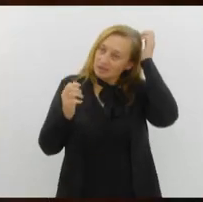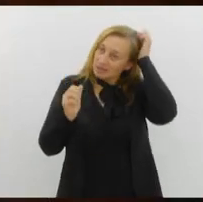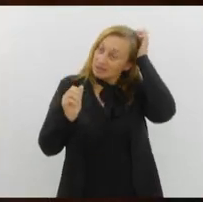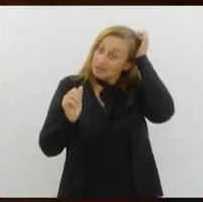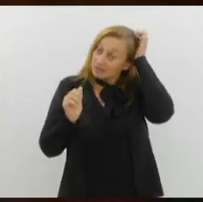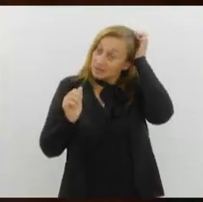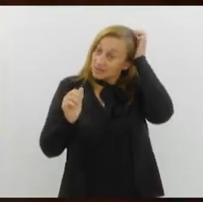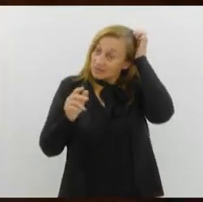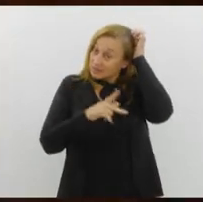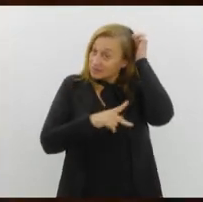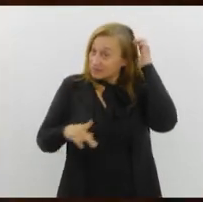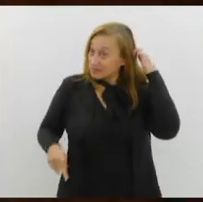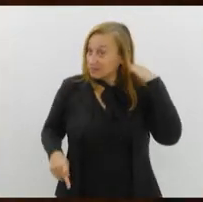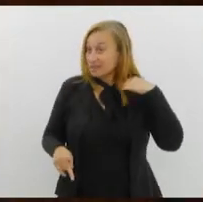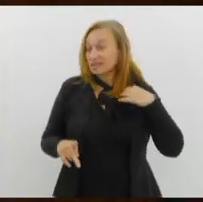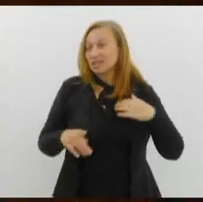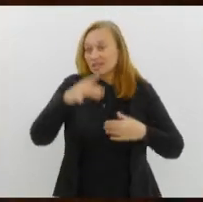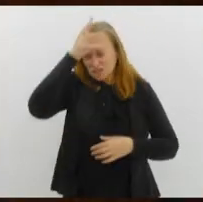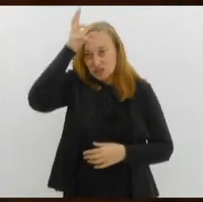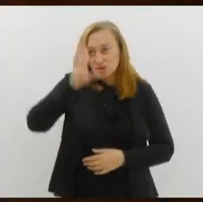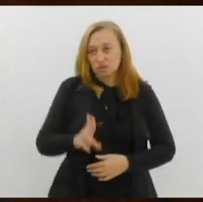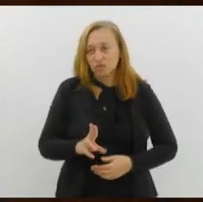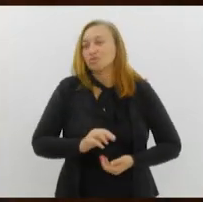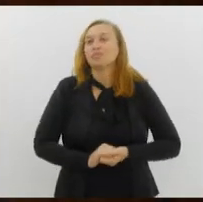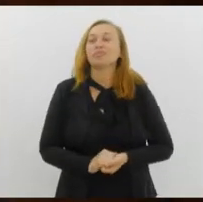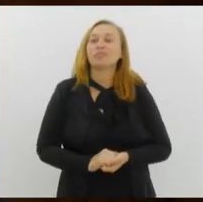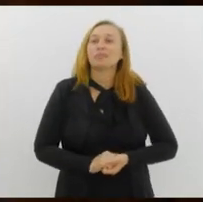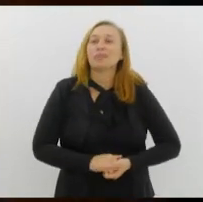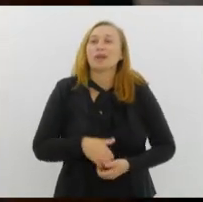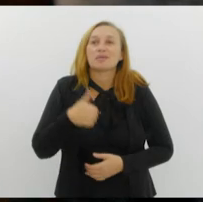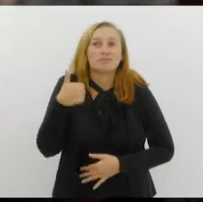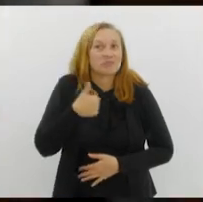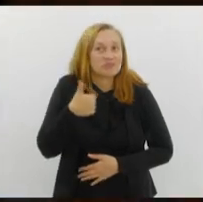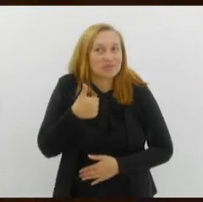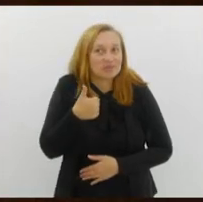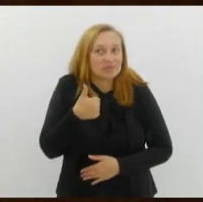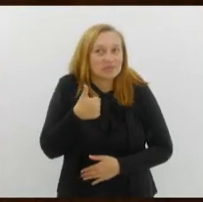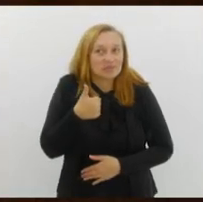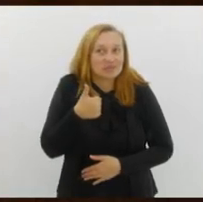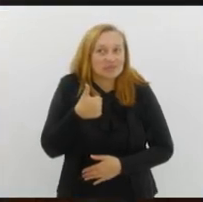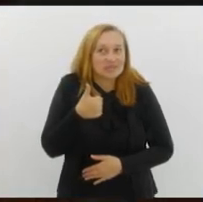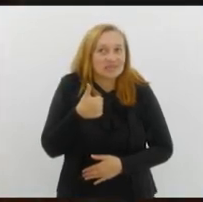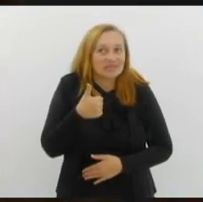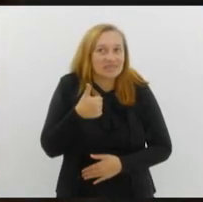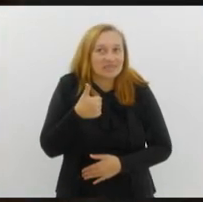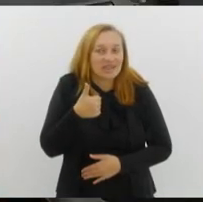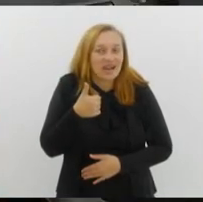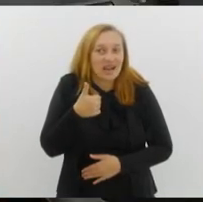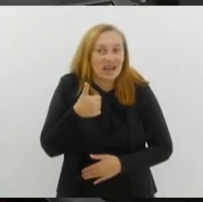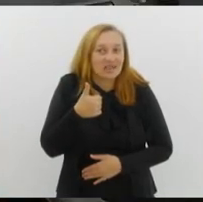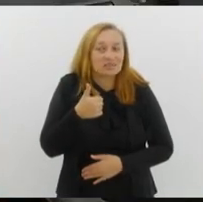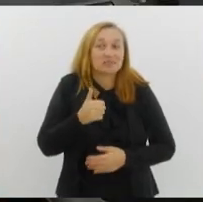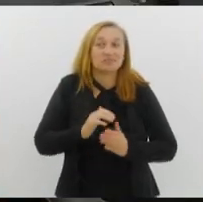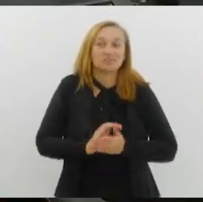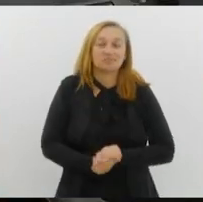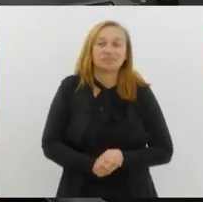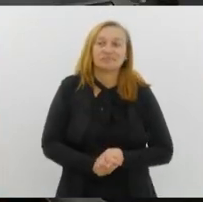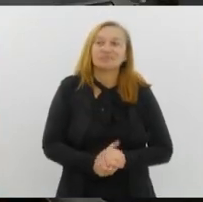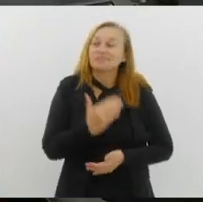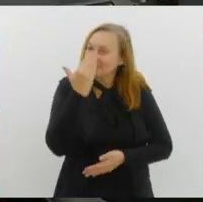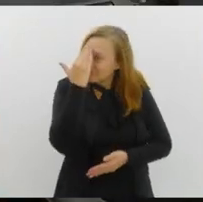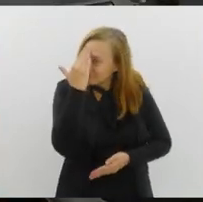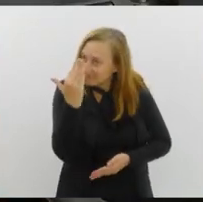Senhora presidente Tia Ju, primeiramente... A gente já está no expediente final, tá? Primeiramente, agradecer